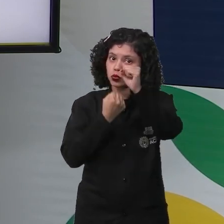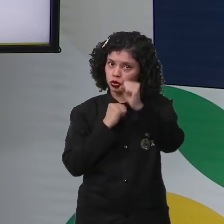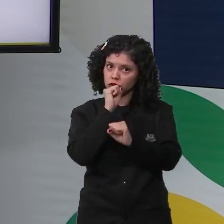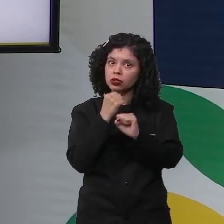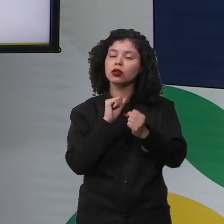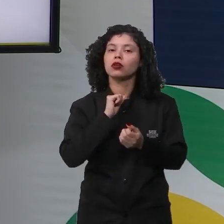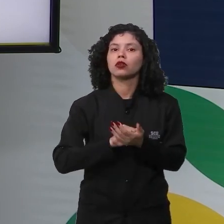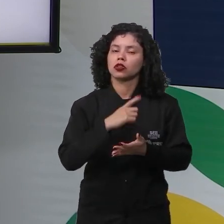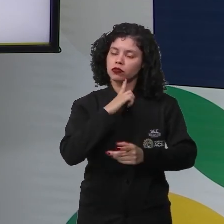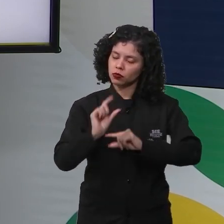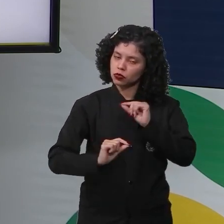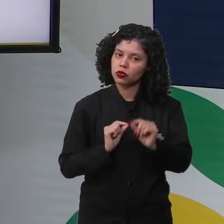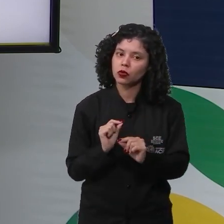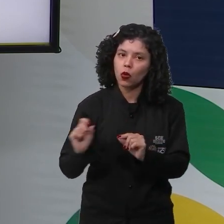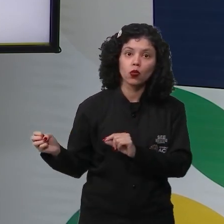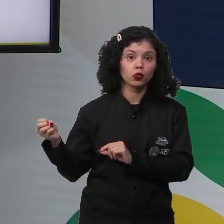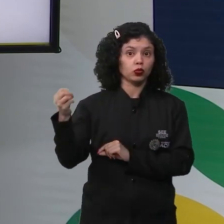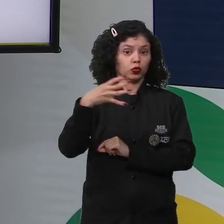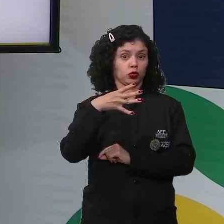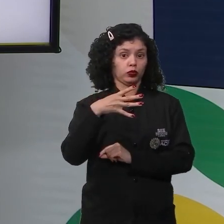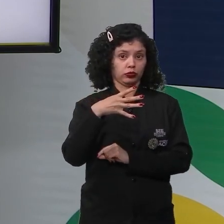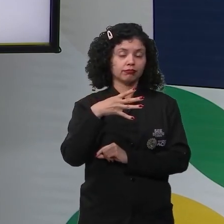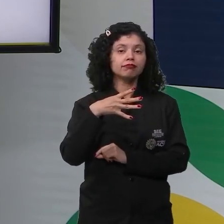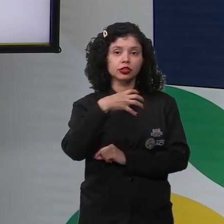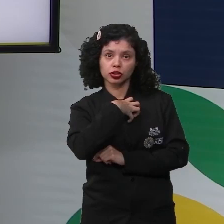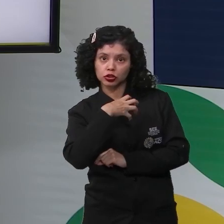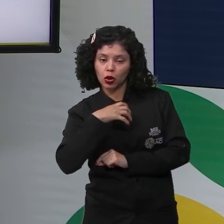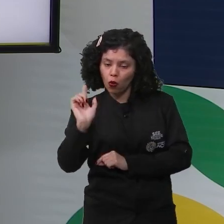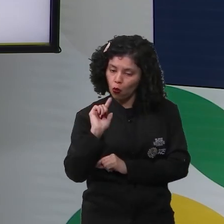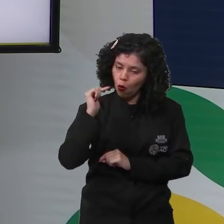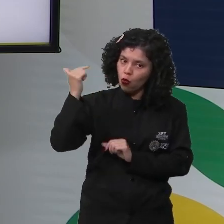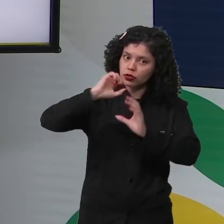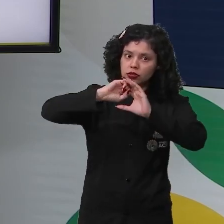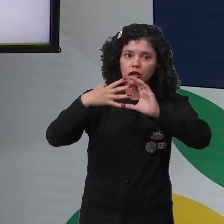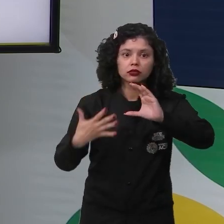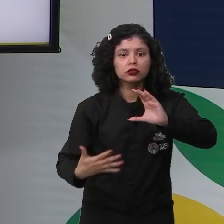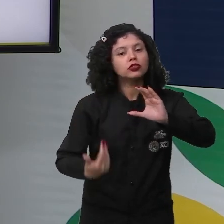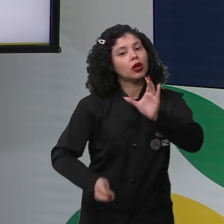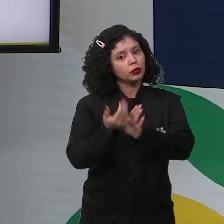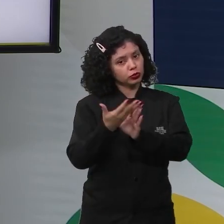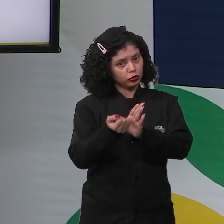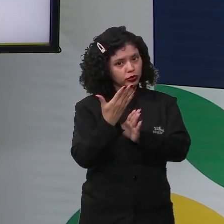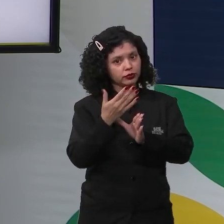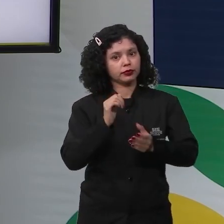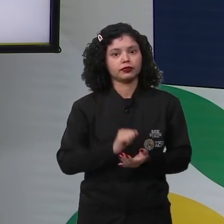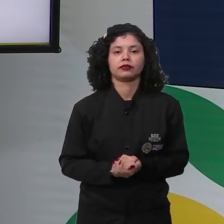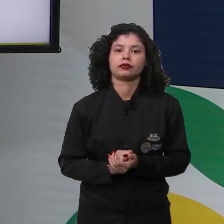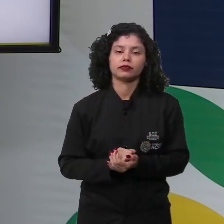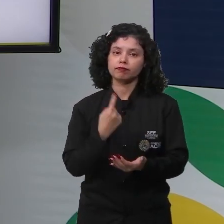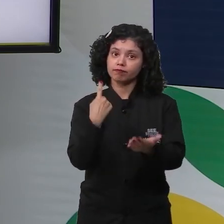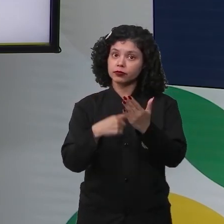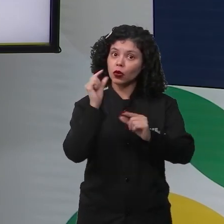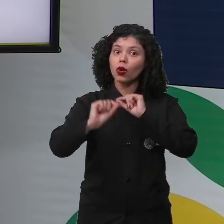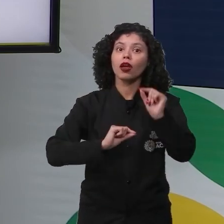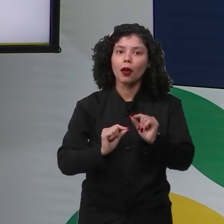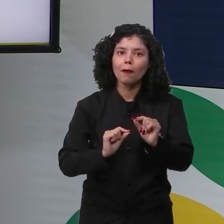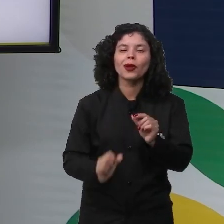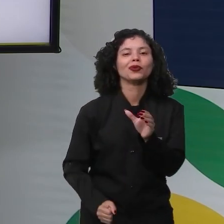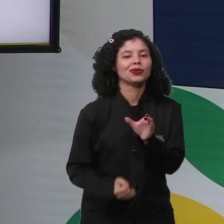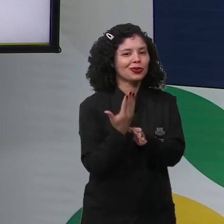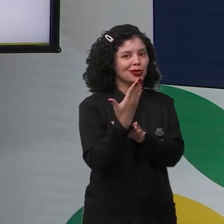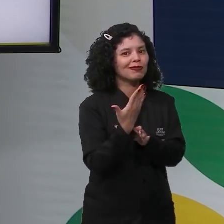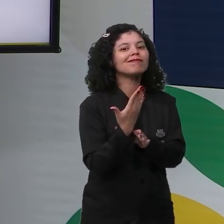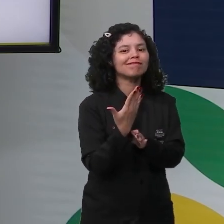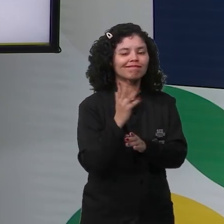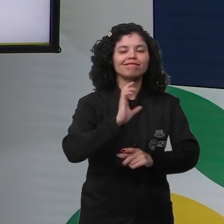Industrial, tivemos um novo ritmo, outras características produtivas. Foi marcada também pelo surgimento